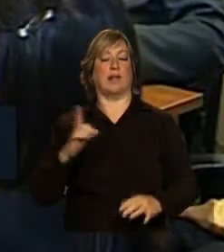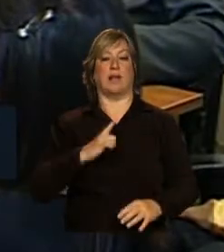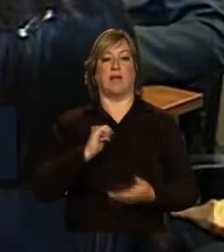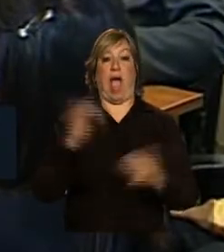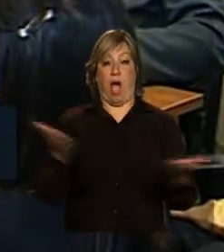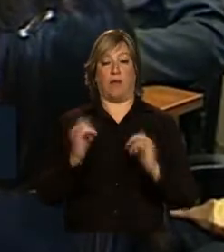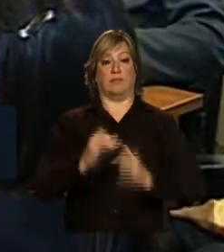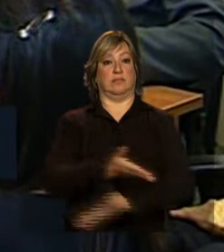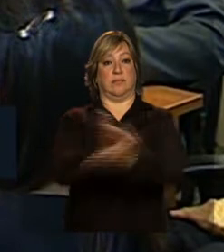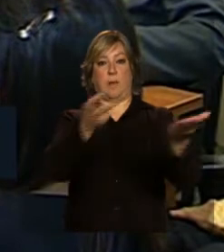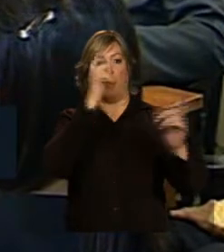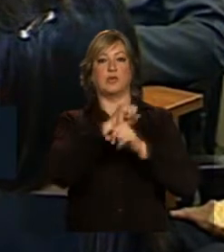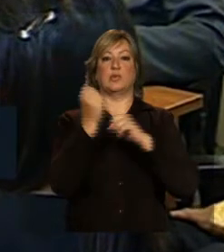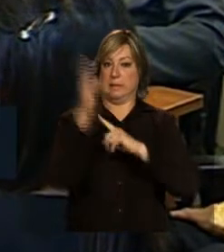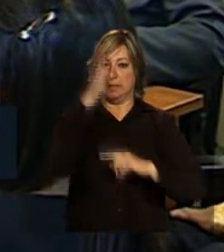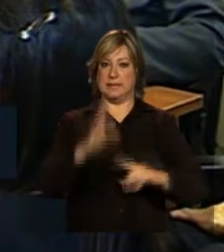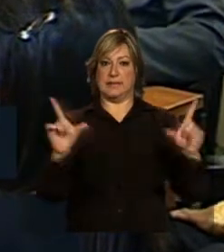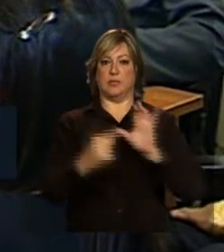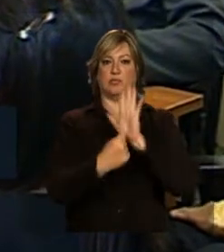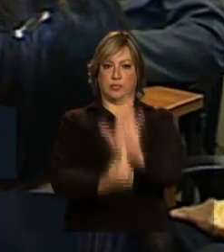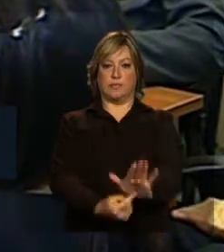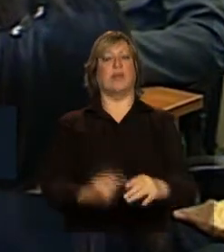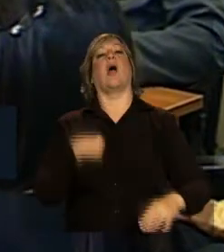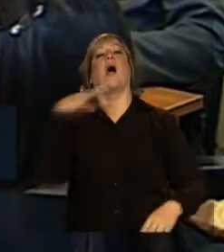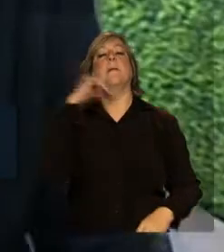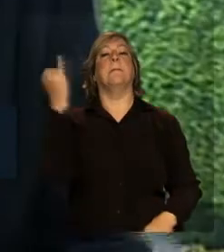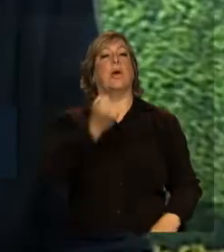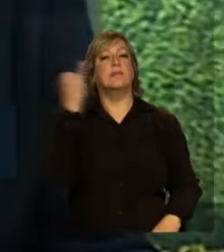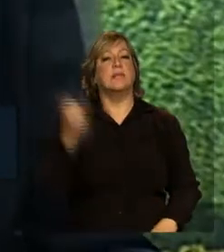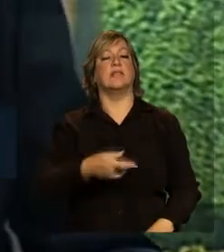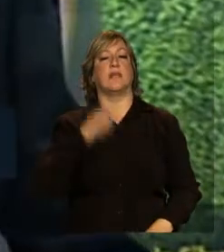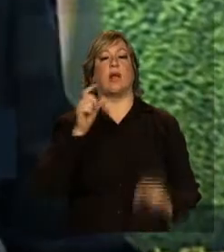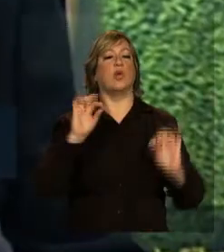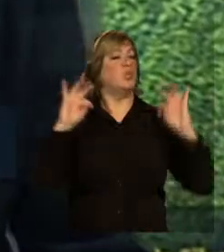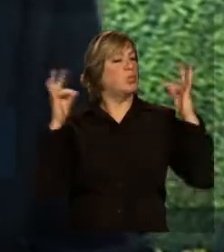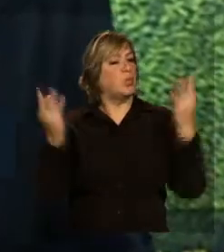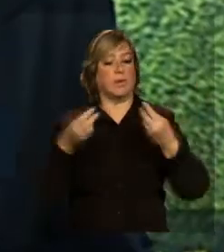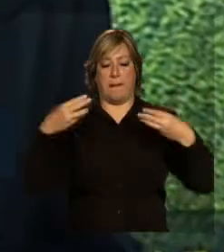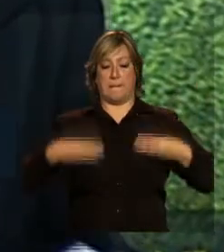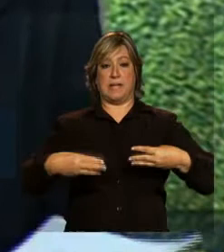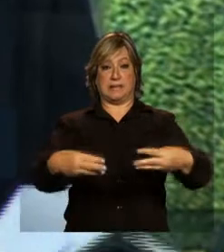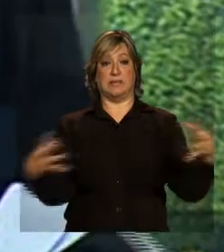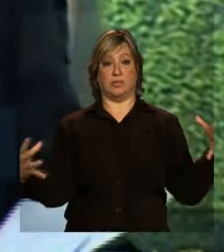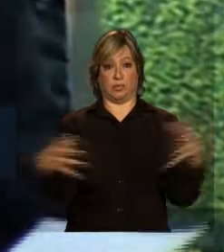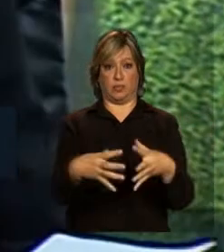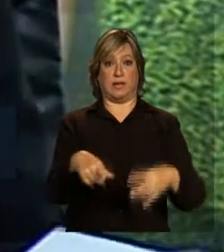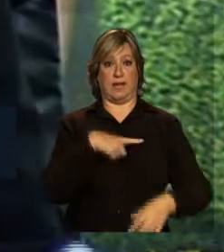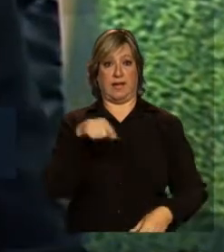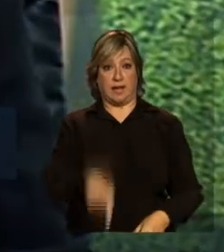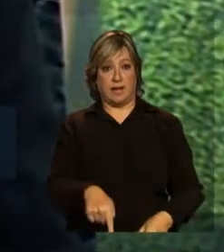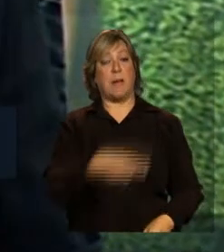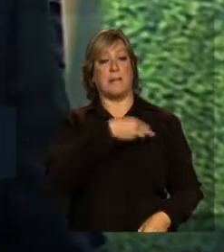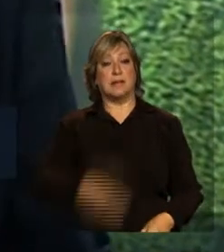brasileira. E eu considero importante dizer que todos os ministérios, todas as pastas envolvidas, e diretamente, inclusive, os